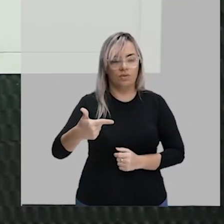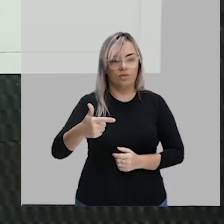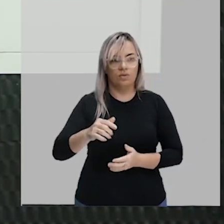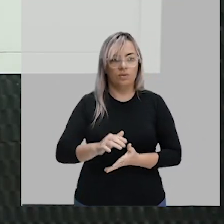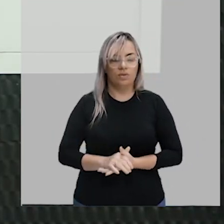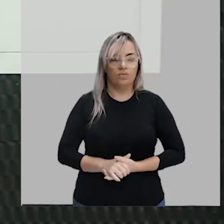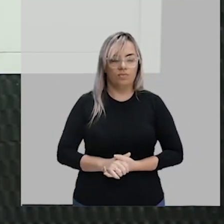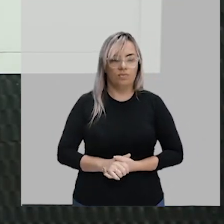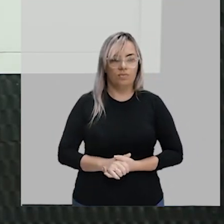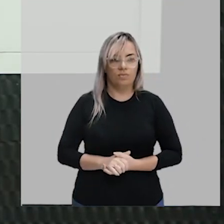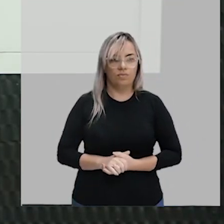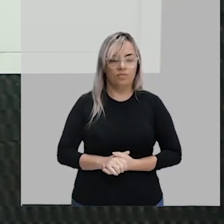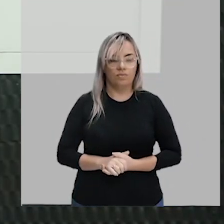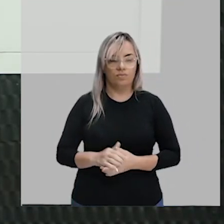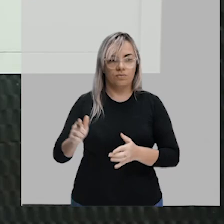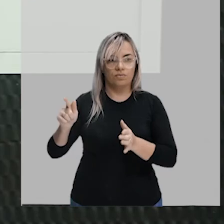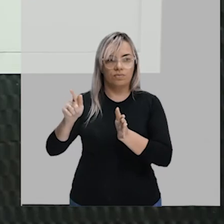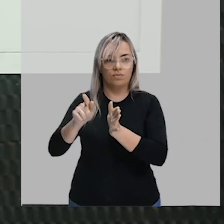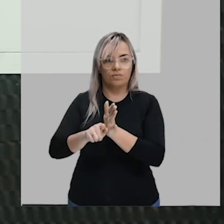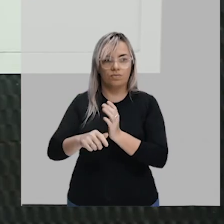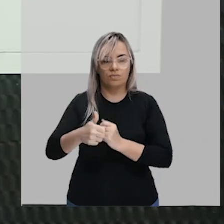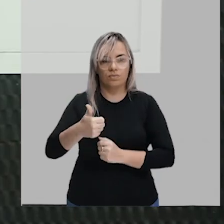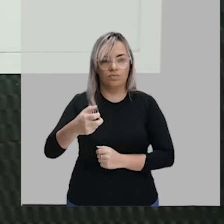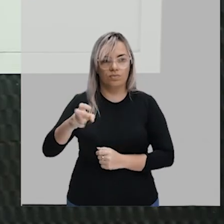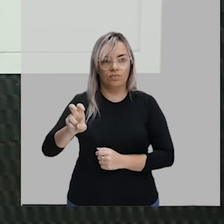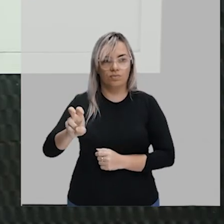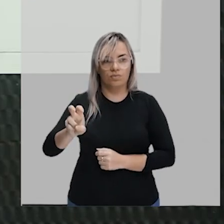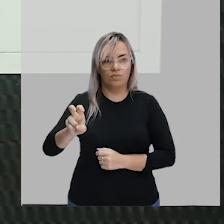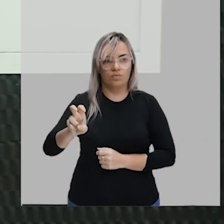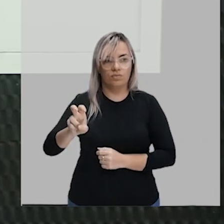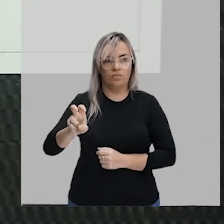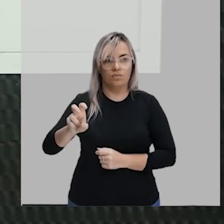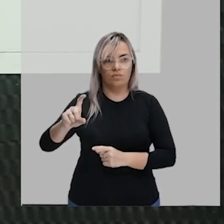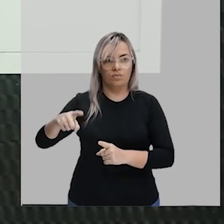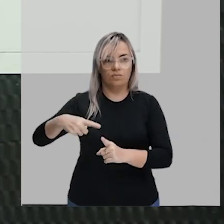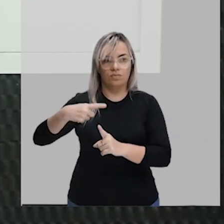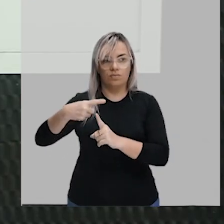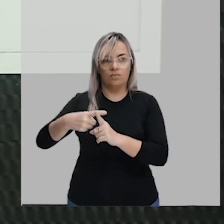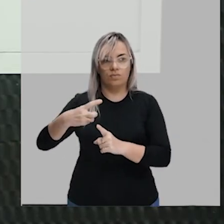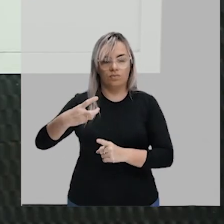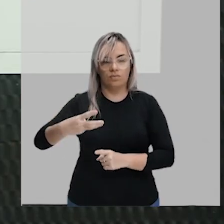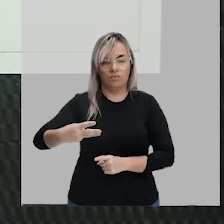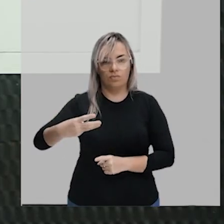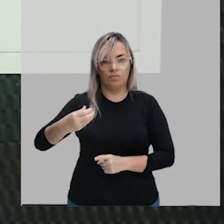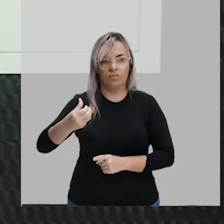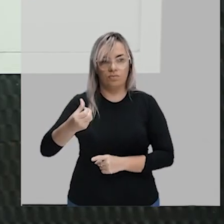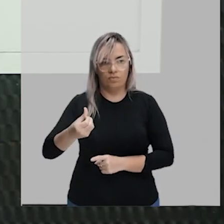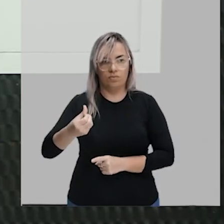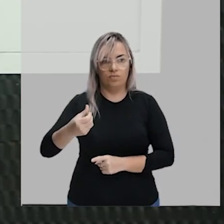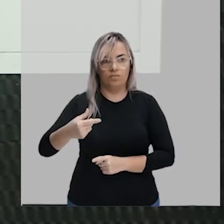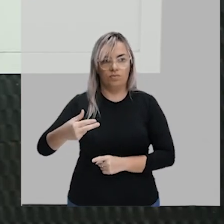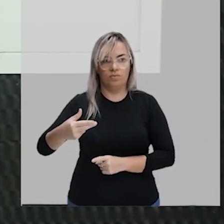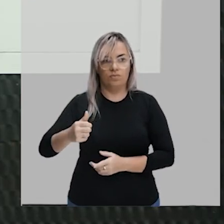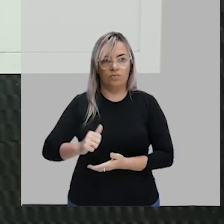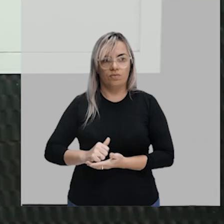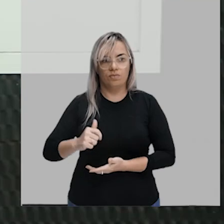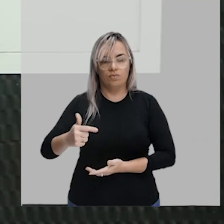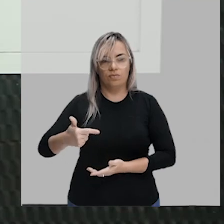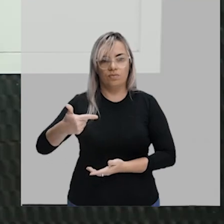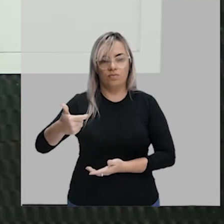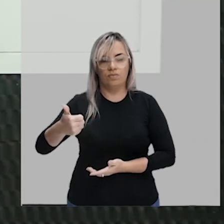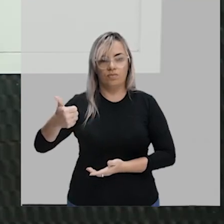Aqui eu vou ter menos 15 mais 36. Aqui eu vou ter 21.